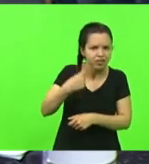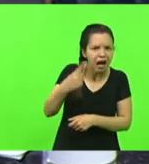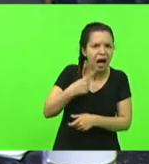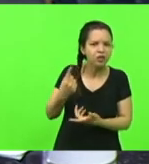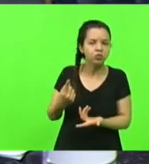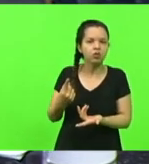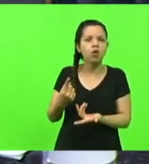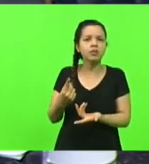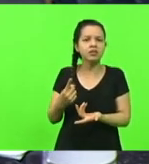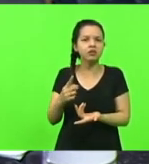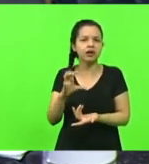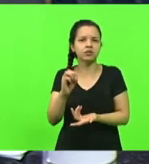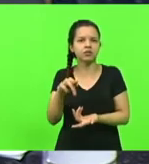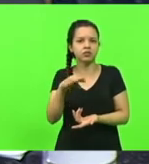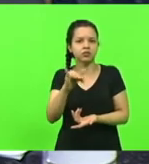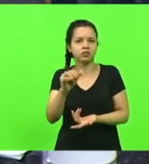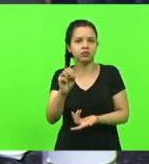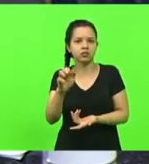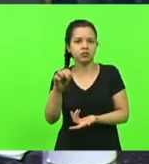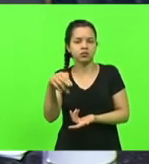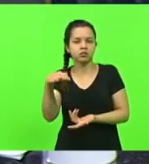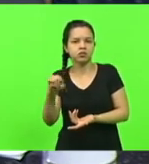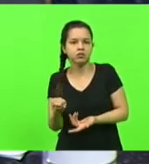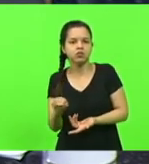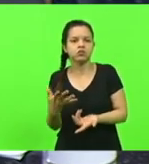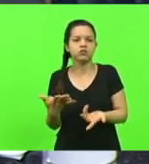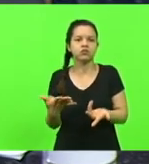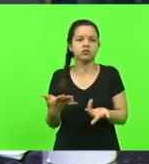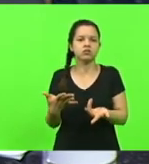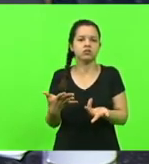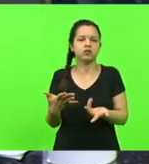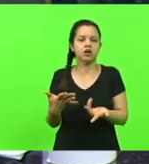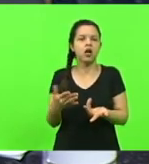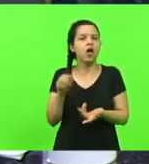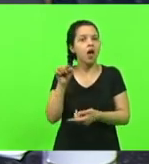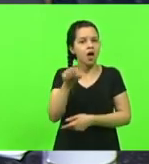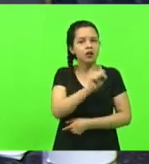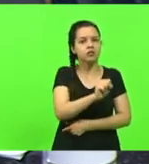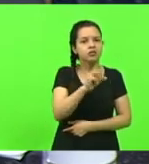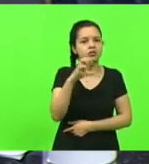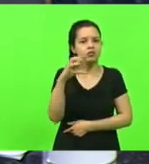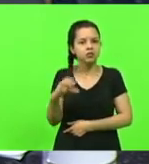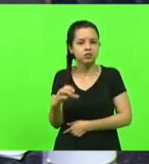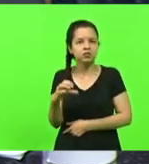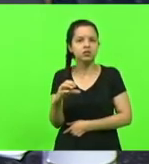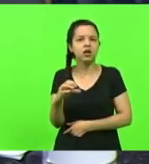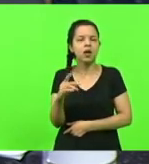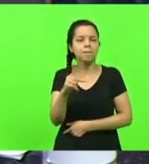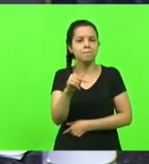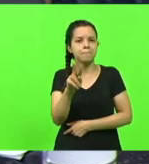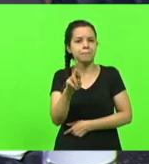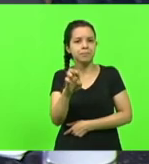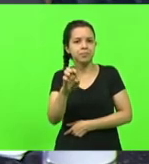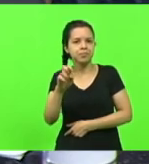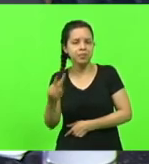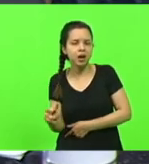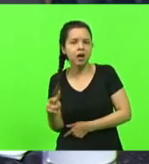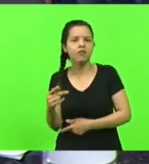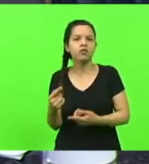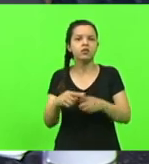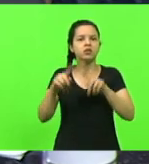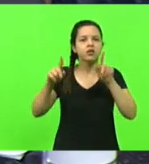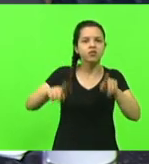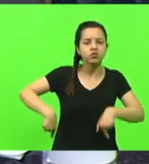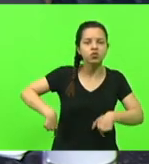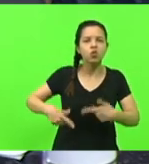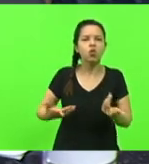mas ele diz também lá que o SCPREV poderá administrar o plano de benefício para servidores ocupantes